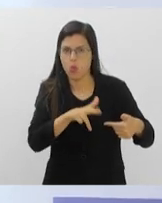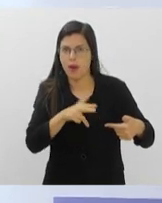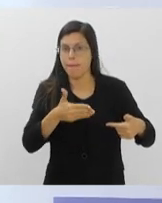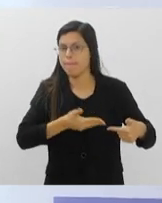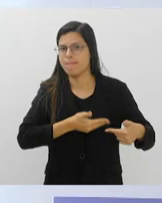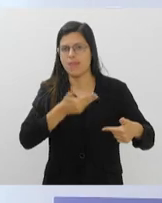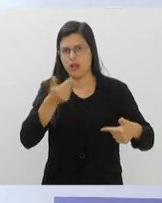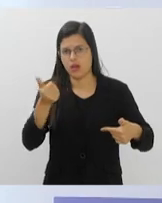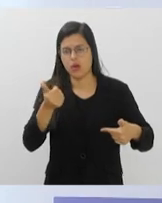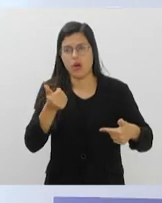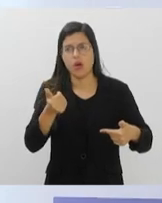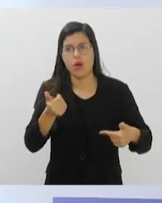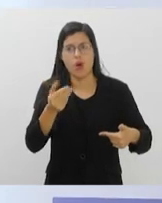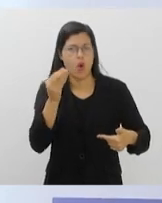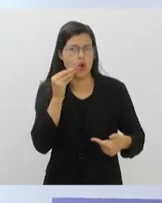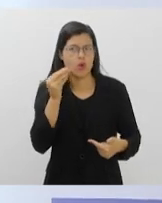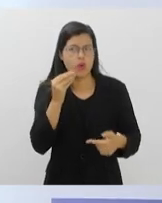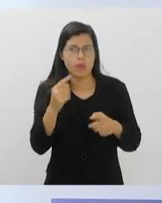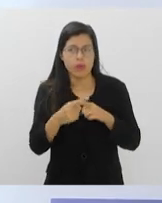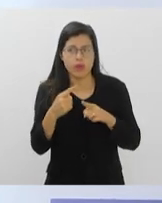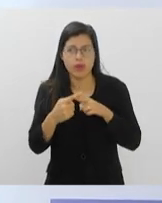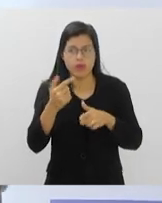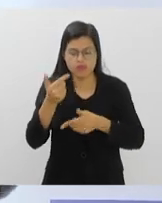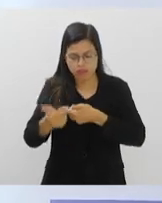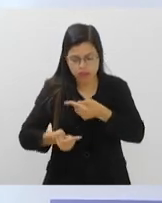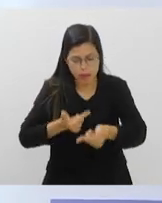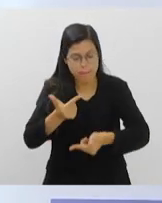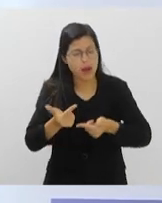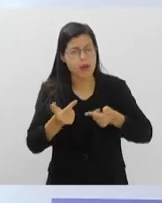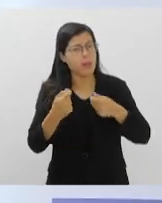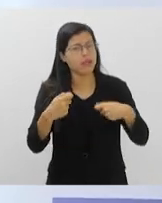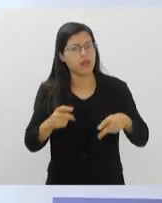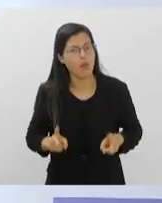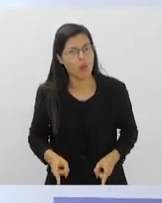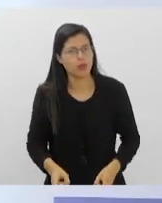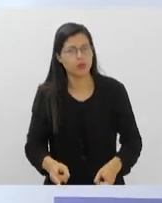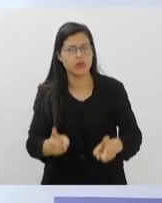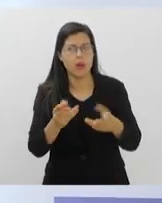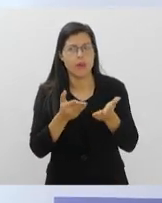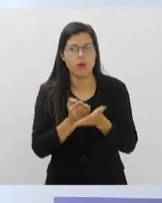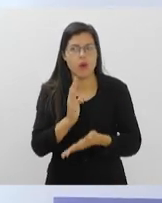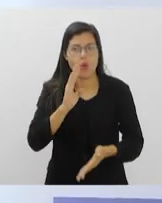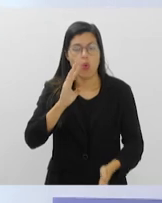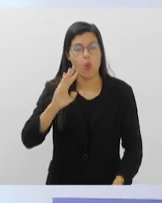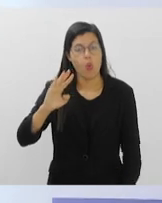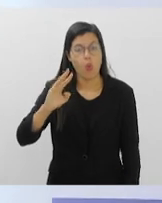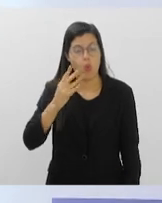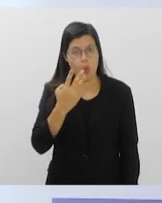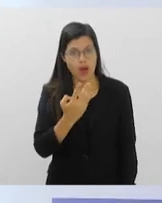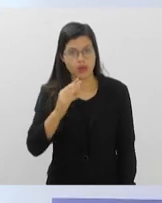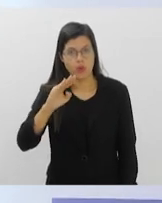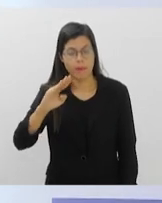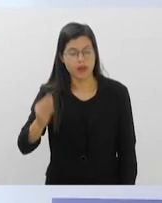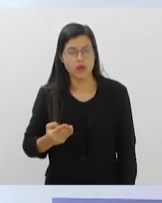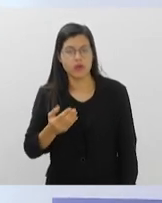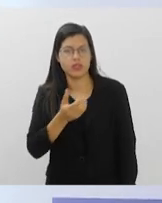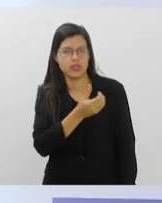linhas obviamente por isso é um trabalho contínuo né nós aprovamos quatro 68